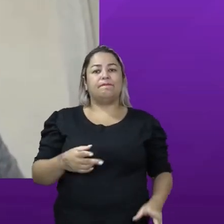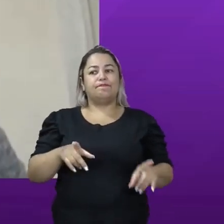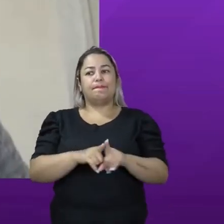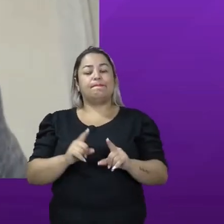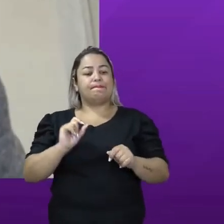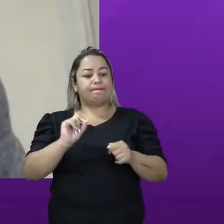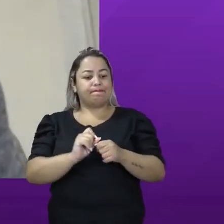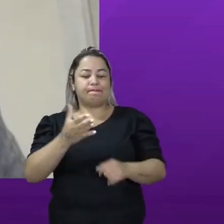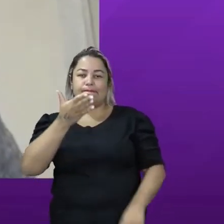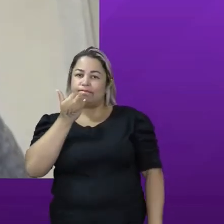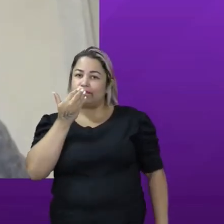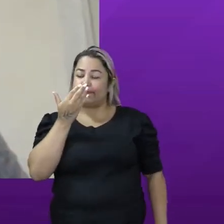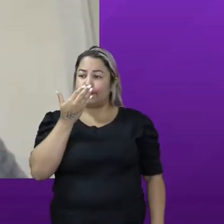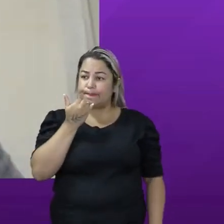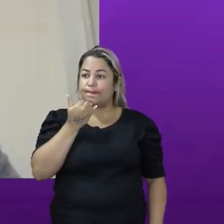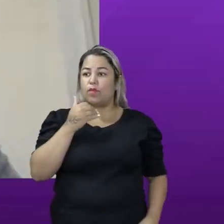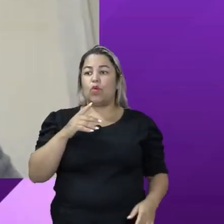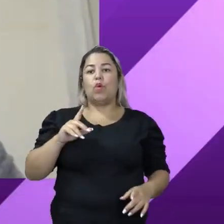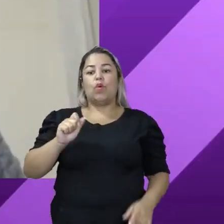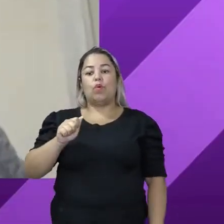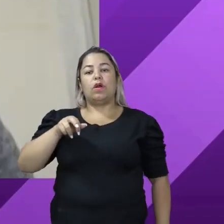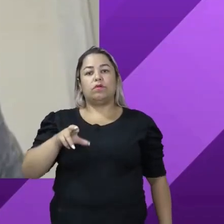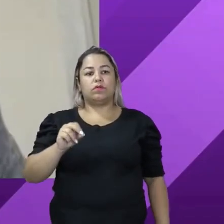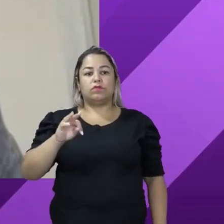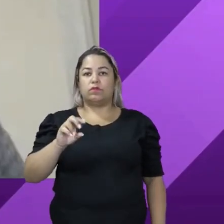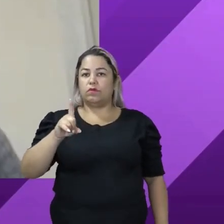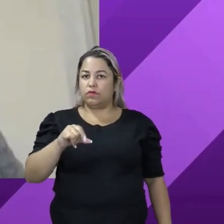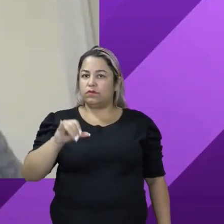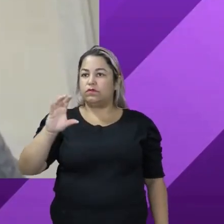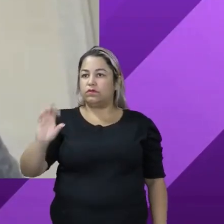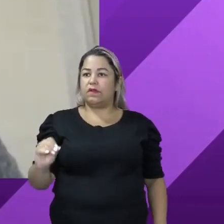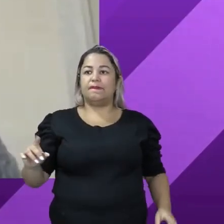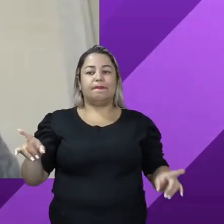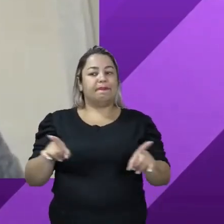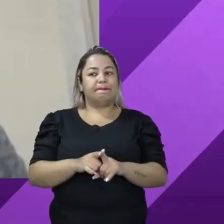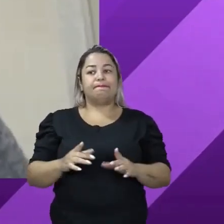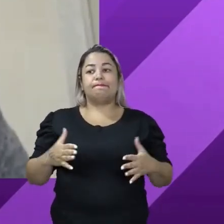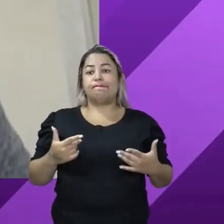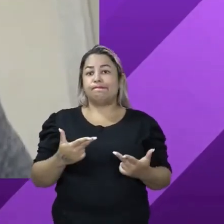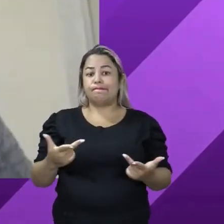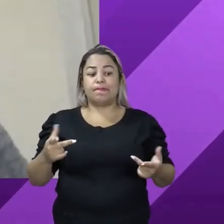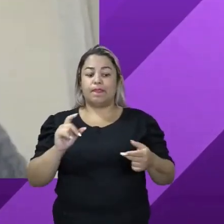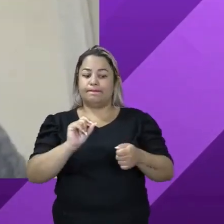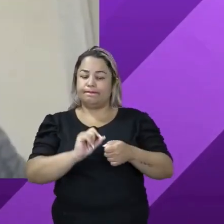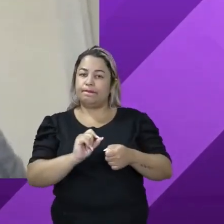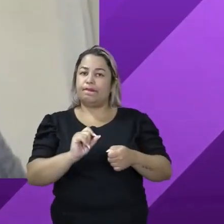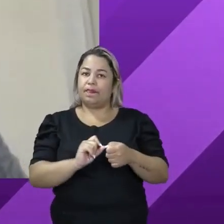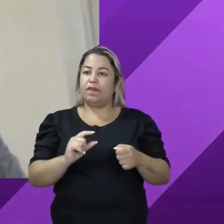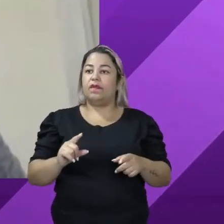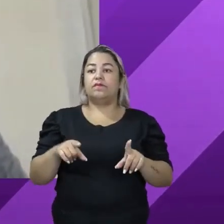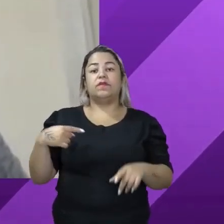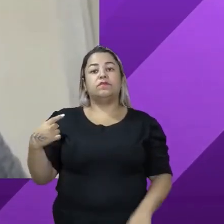de produzir alimento, com agrotóxico, com arranjos artificiais no modo de produzir, faz com